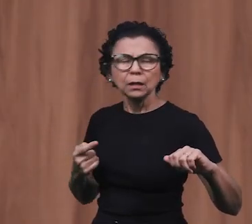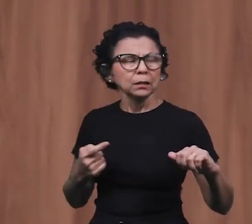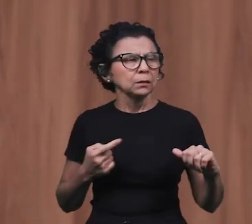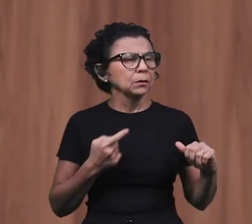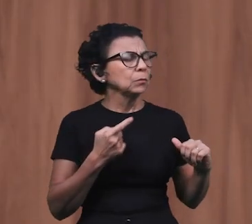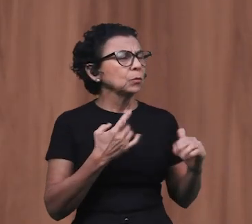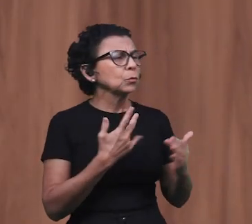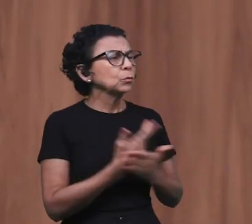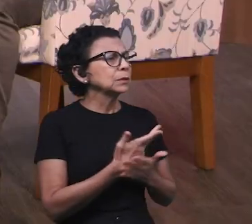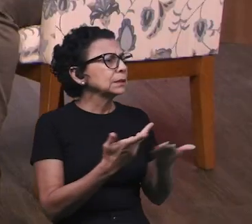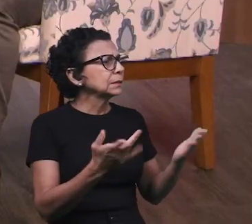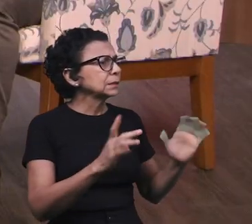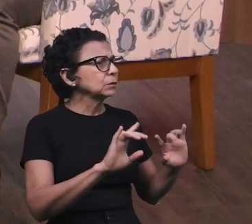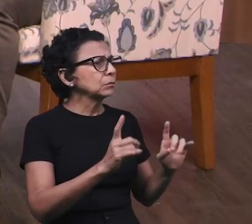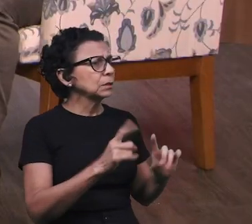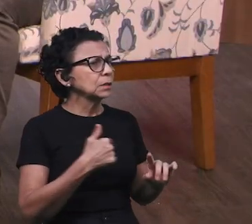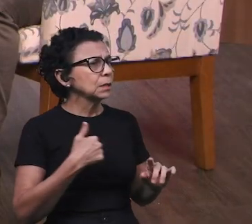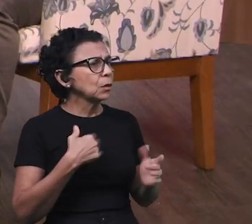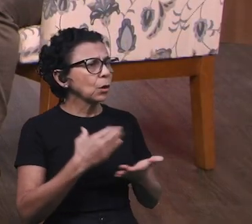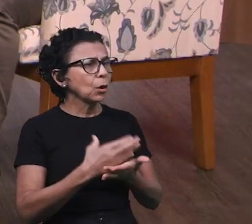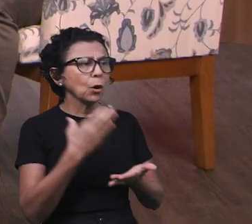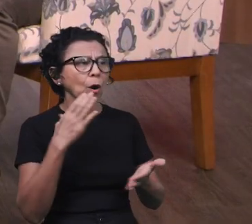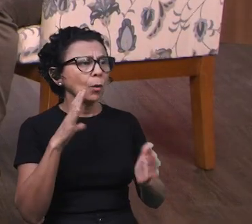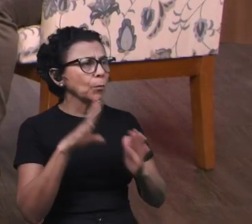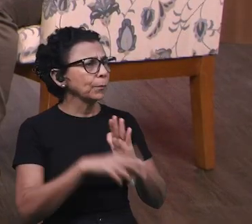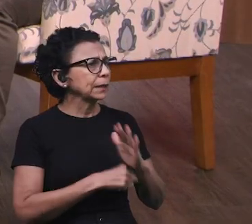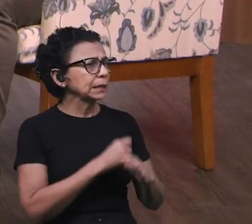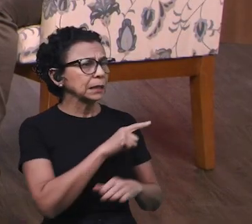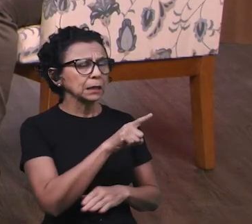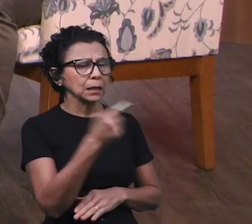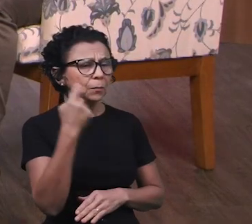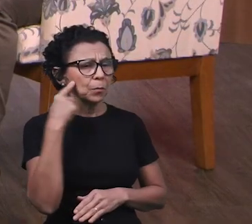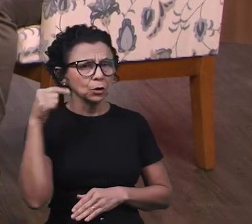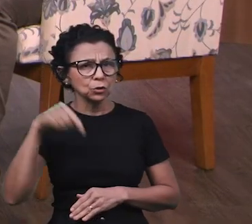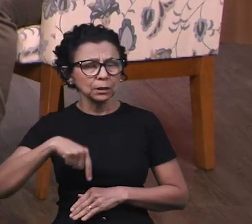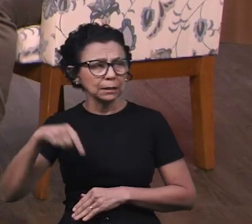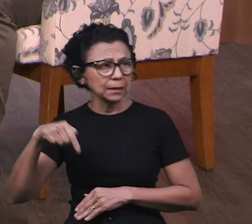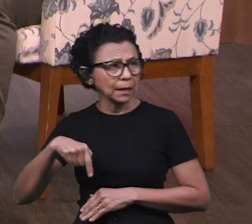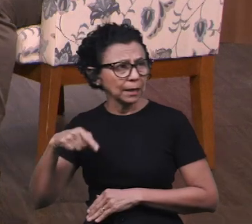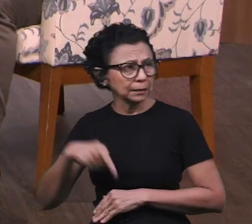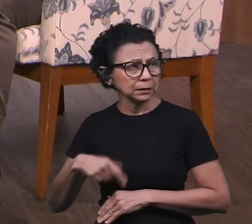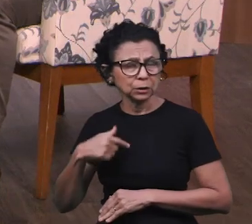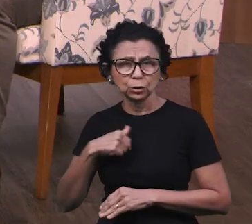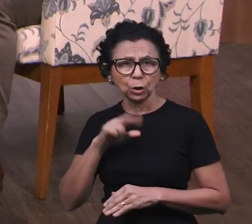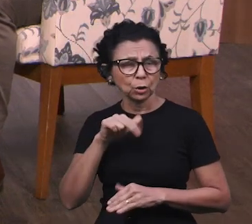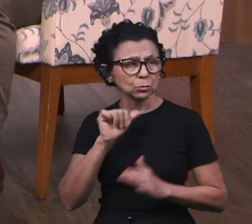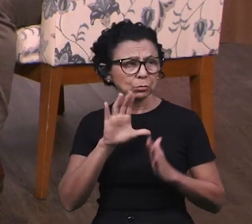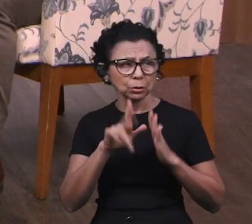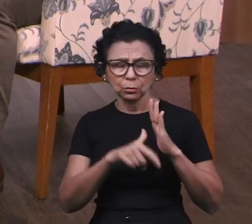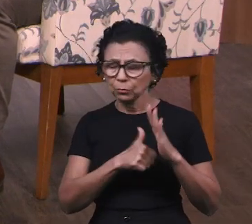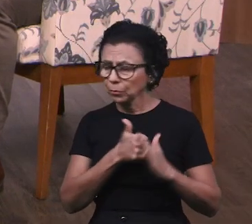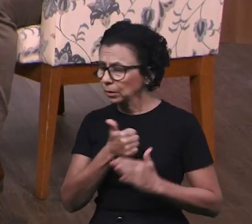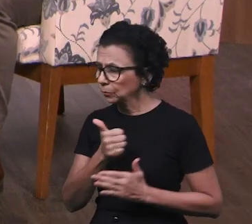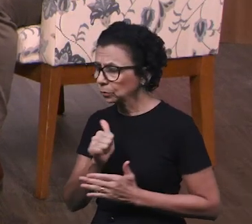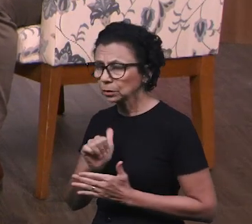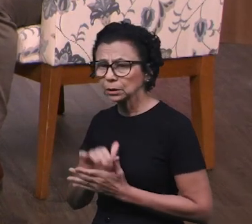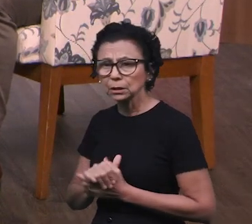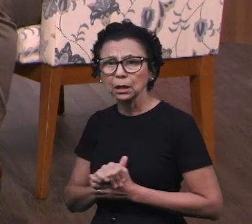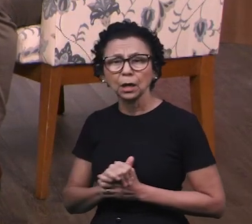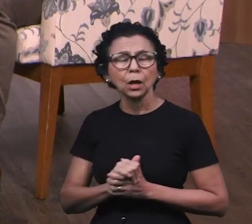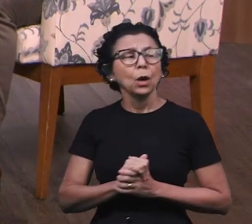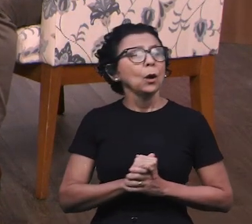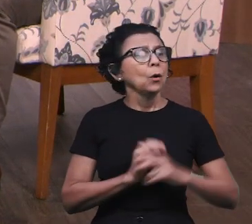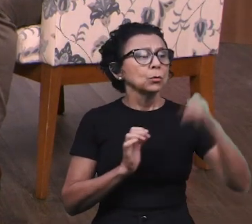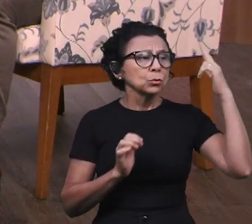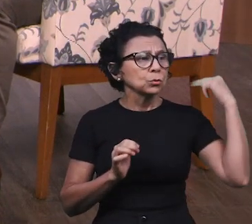Lourenço, quando eles ali, eles começam a dialogar com os soldados, olha, de forma alguma, e pode revistar, nós somos